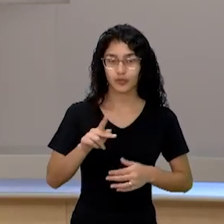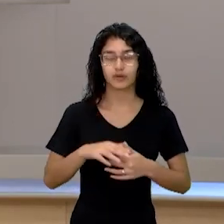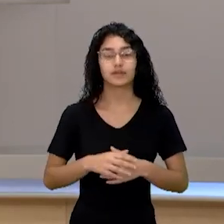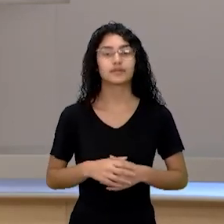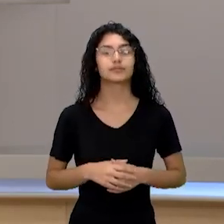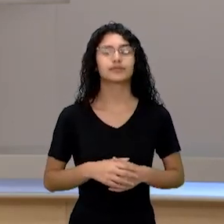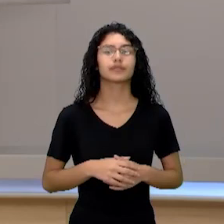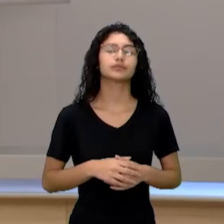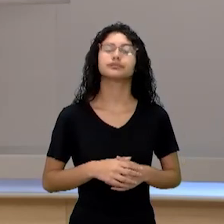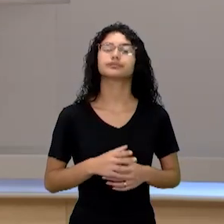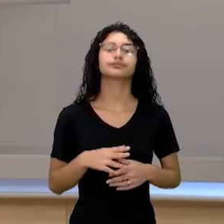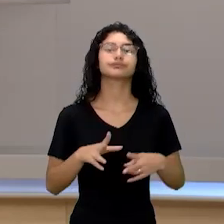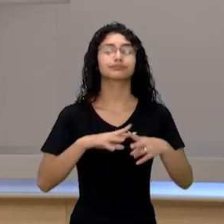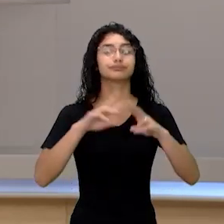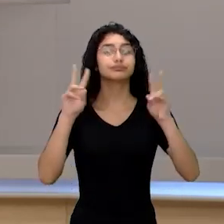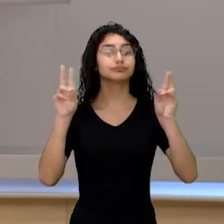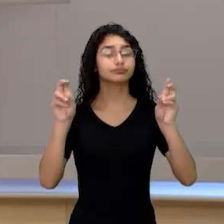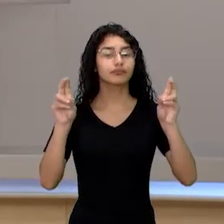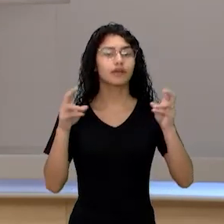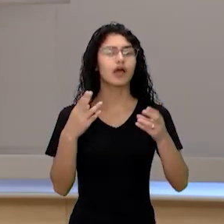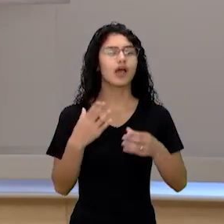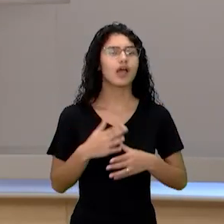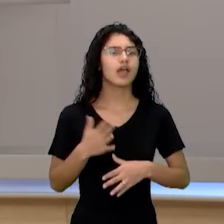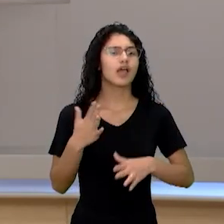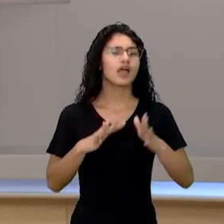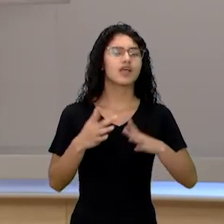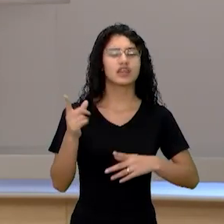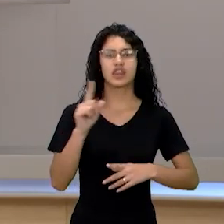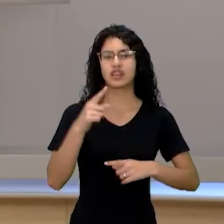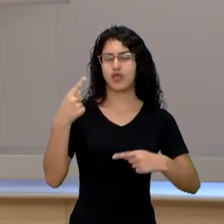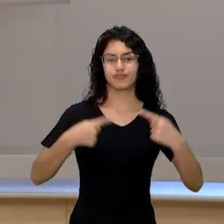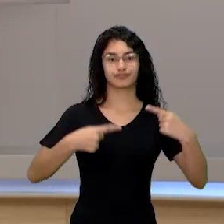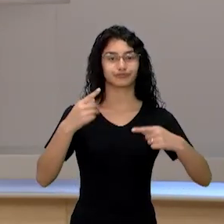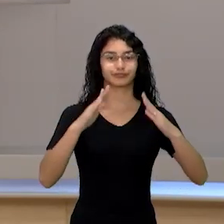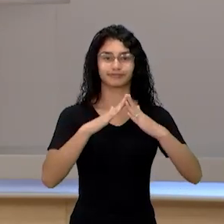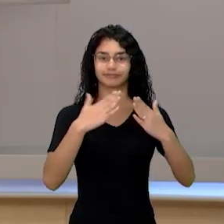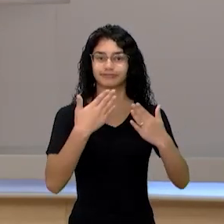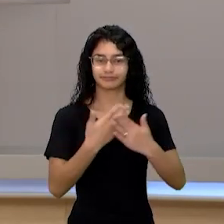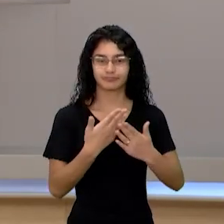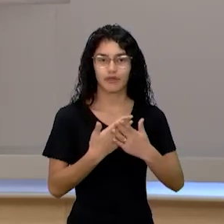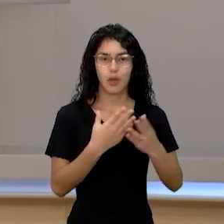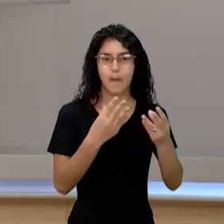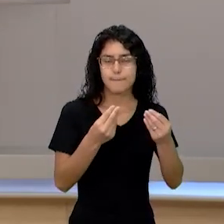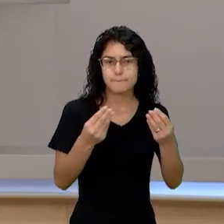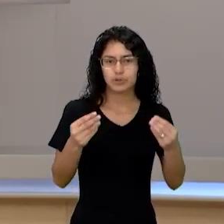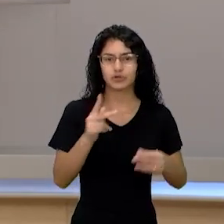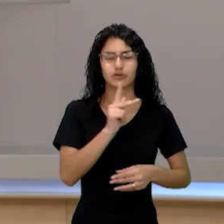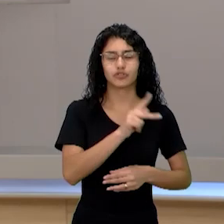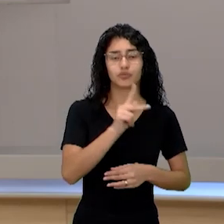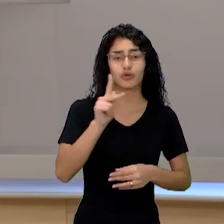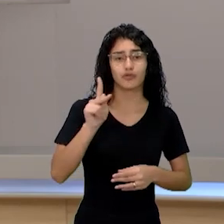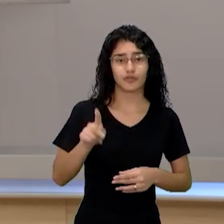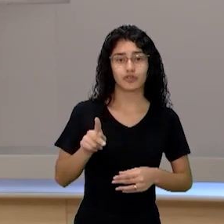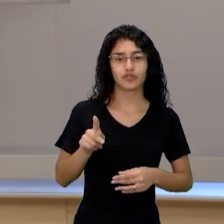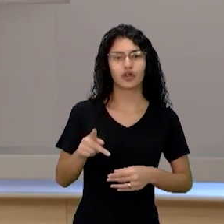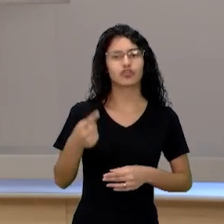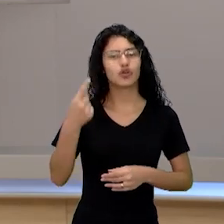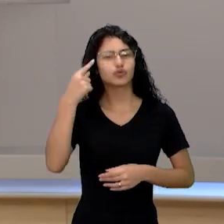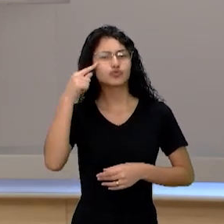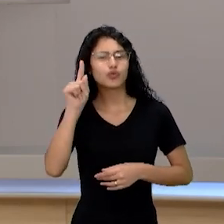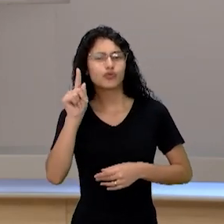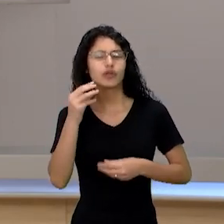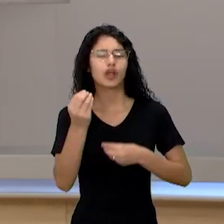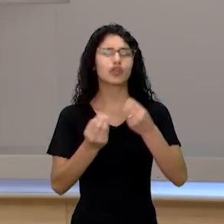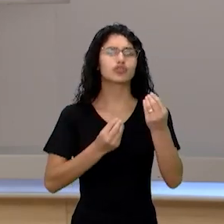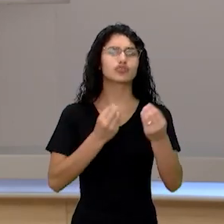especializados. Um assunto que muitas vezes não é discutido na escola e muitos dos professores especializados têm dúvida